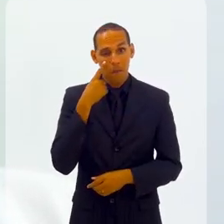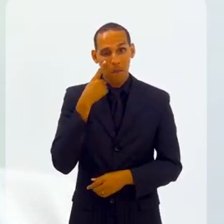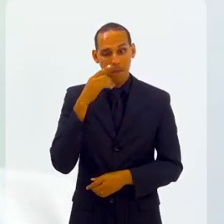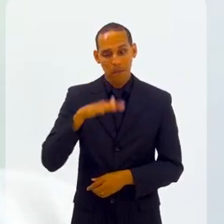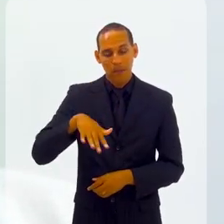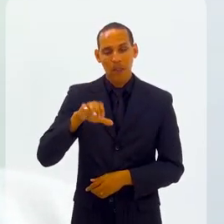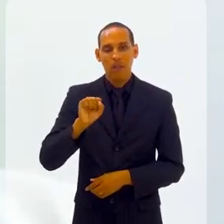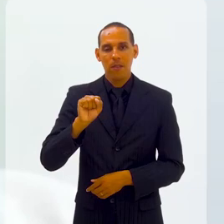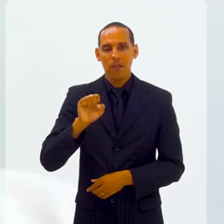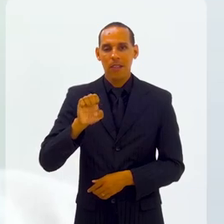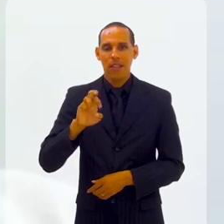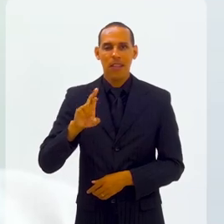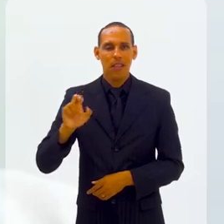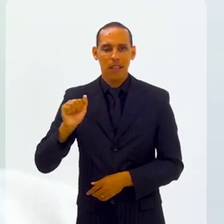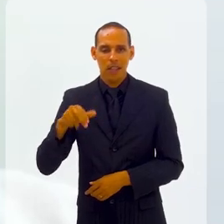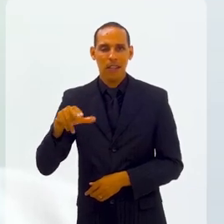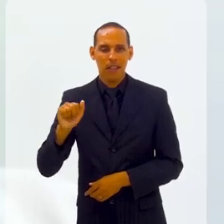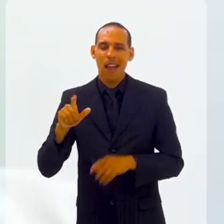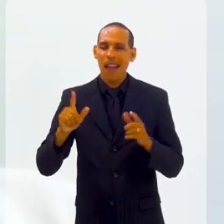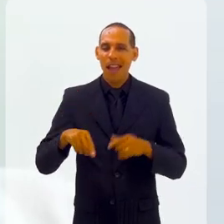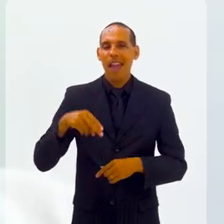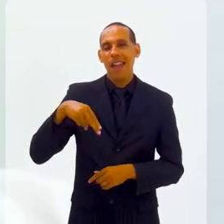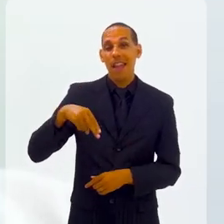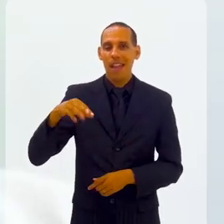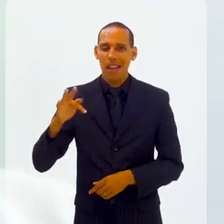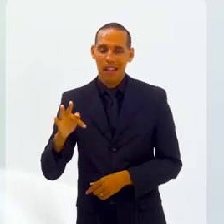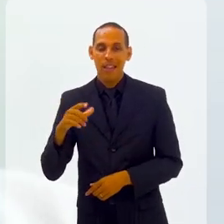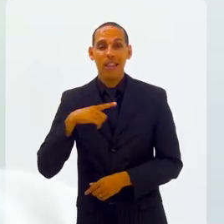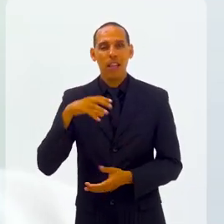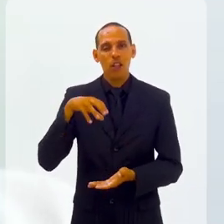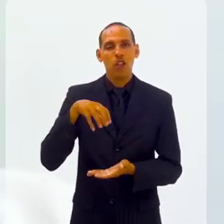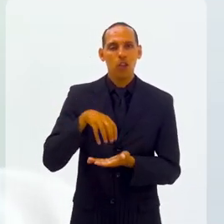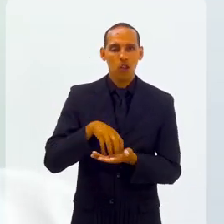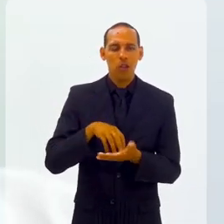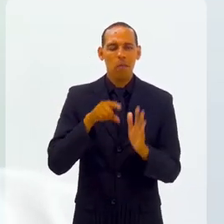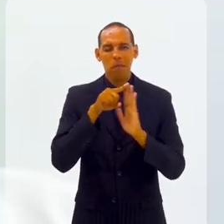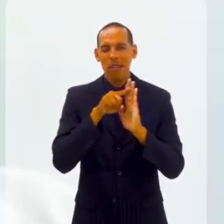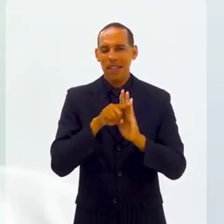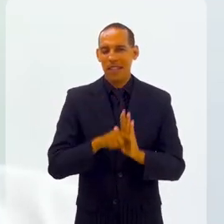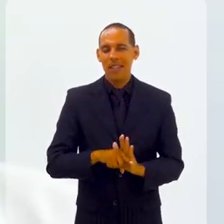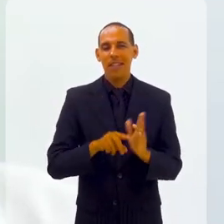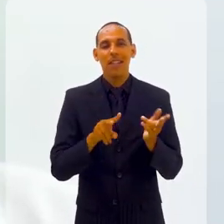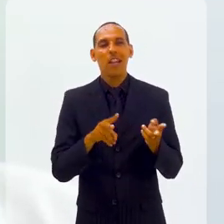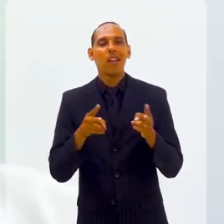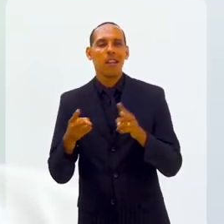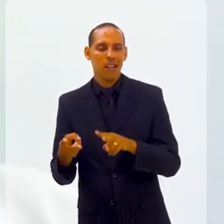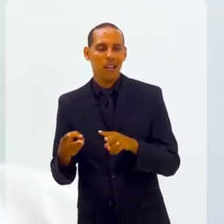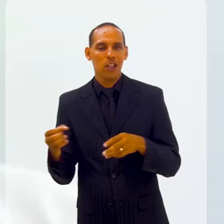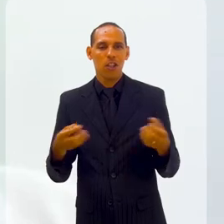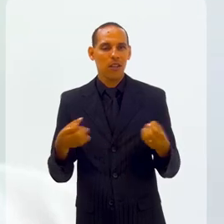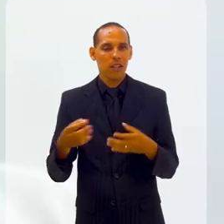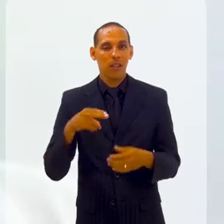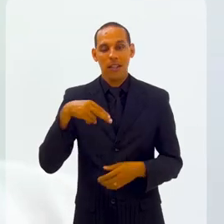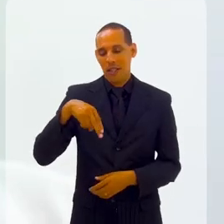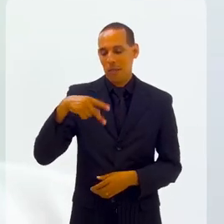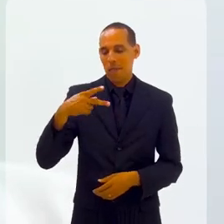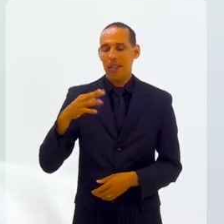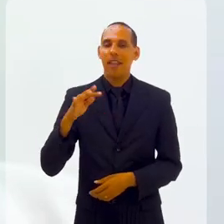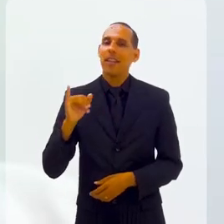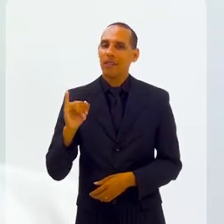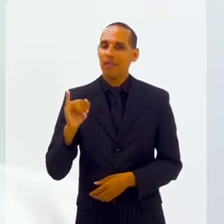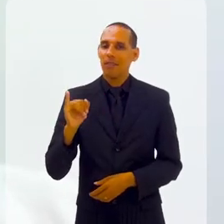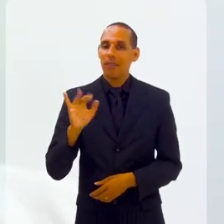na Nova Friburgo um núcleo de pesquisa e transferência e inovação né o npti